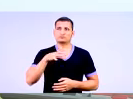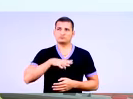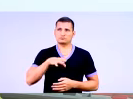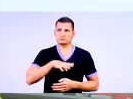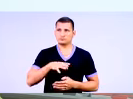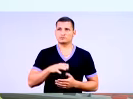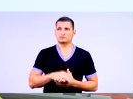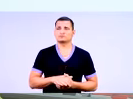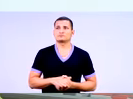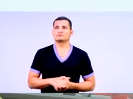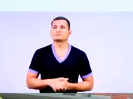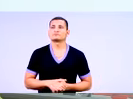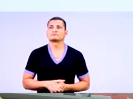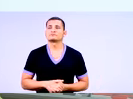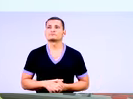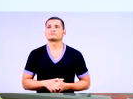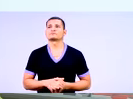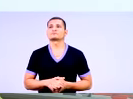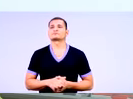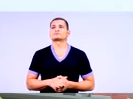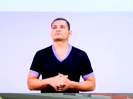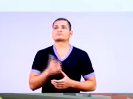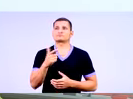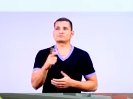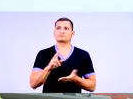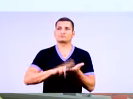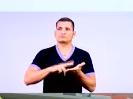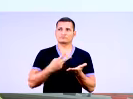É uma palavra que veio do inglês e a gente não tem uma tradução. É um